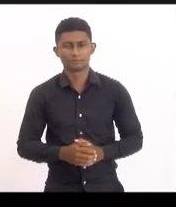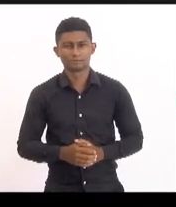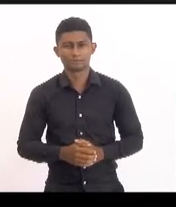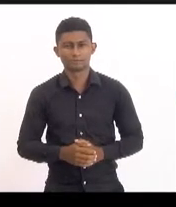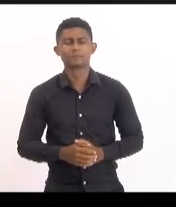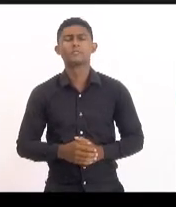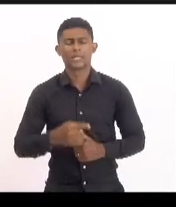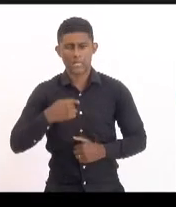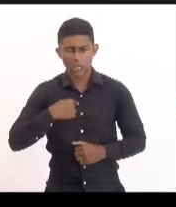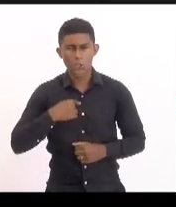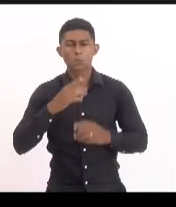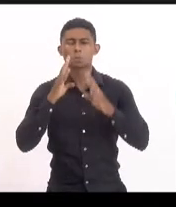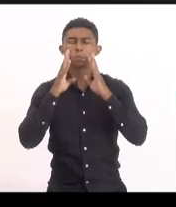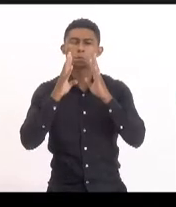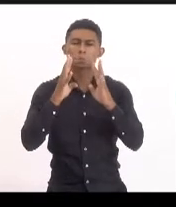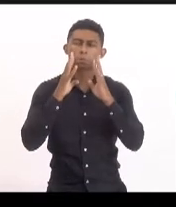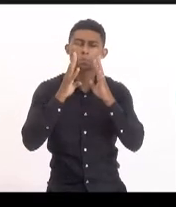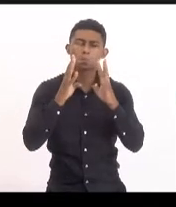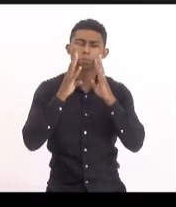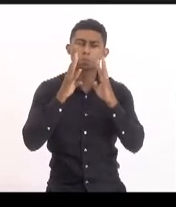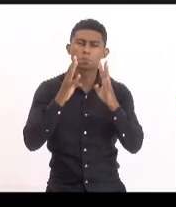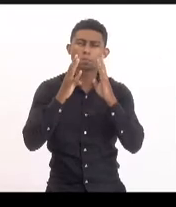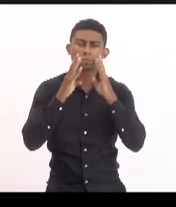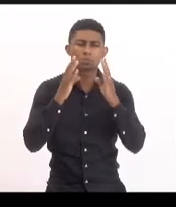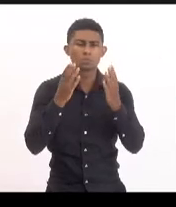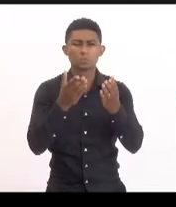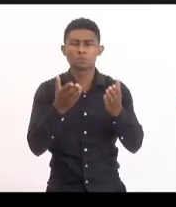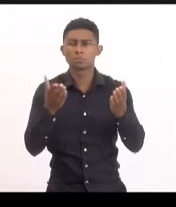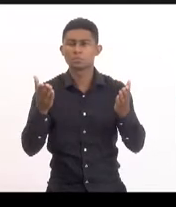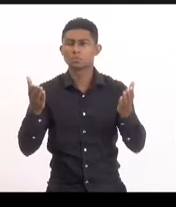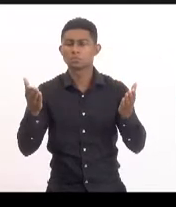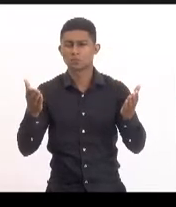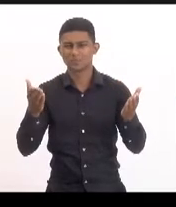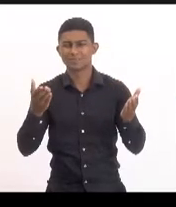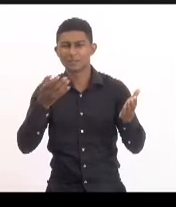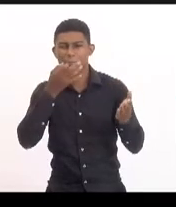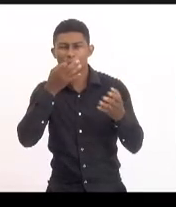muita atenção, todos os votos